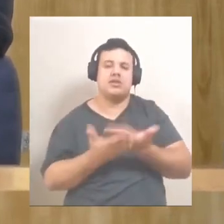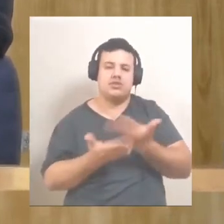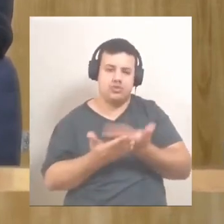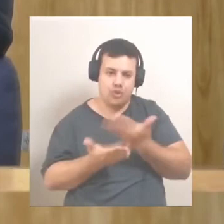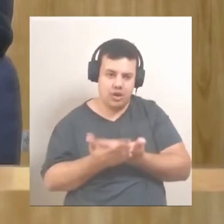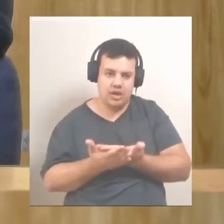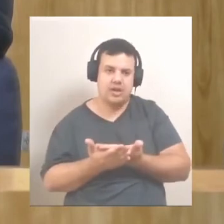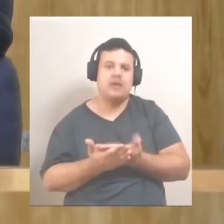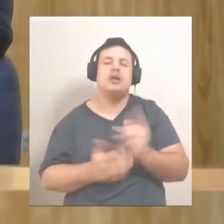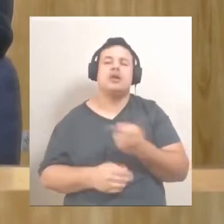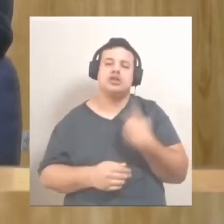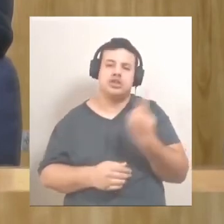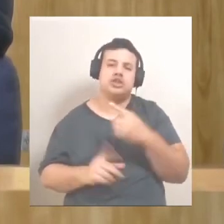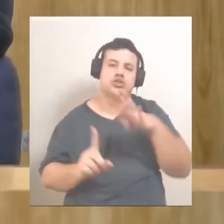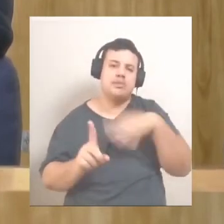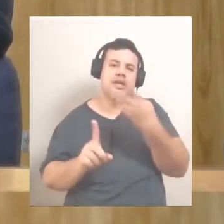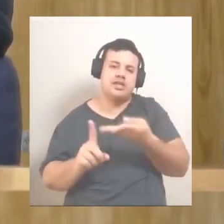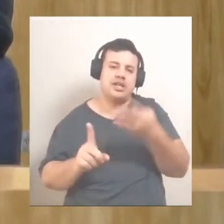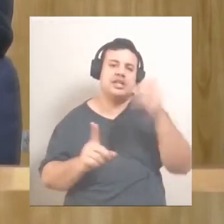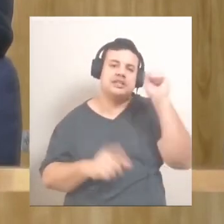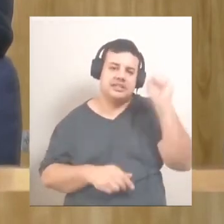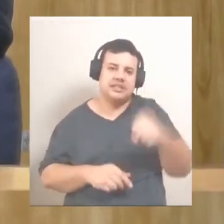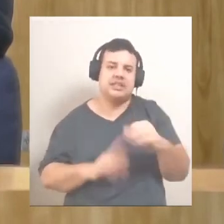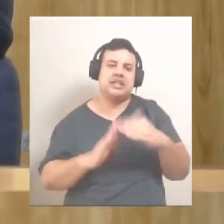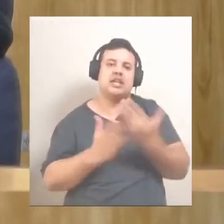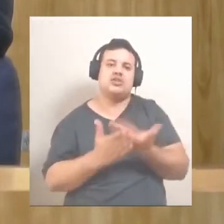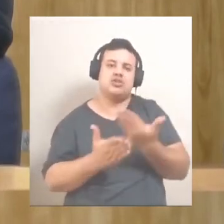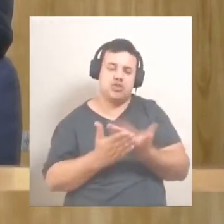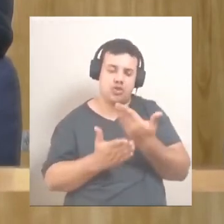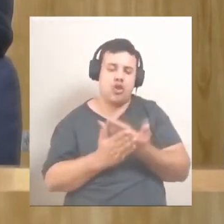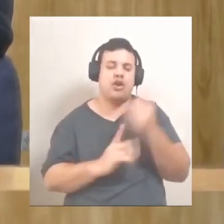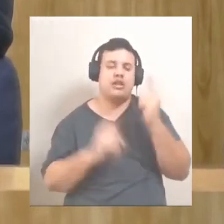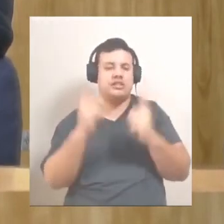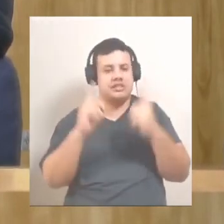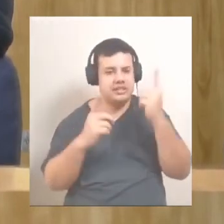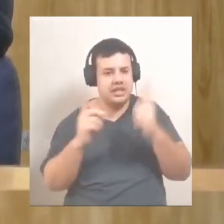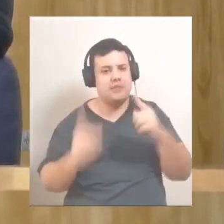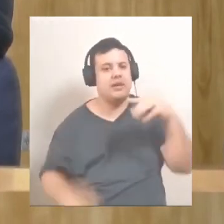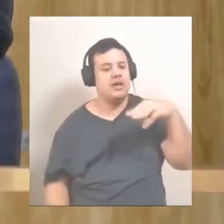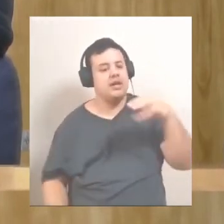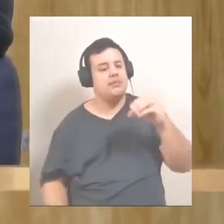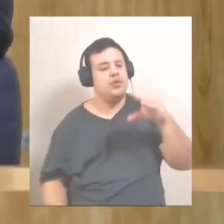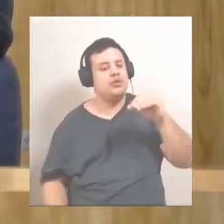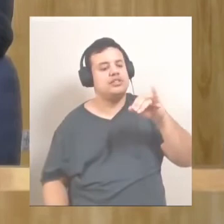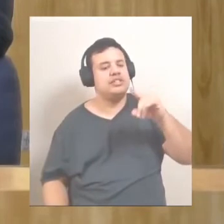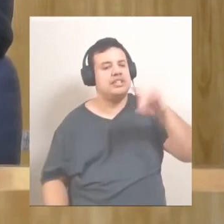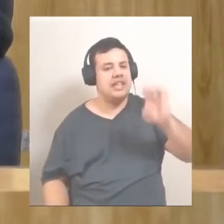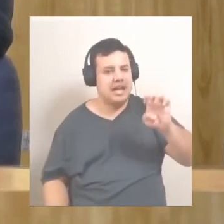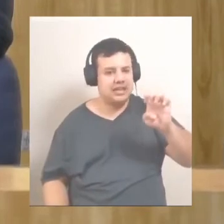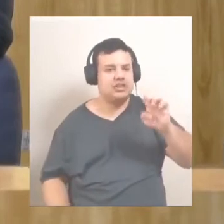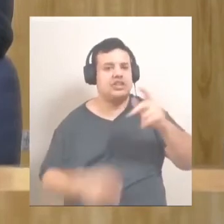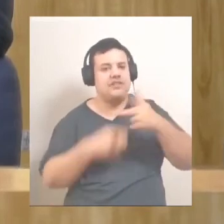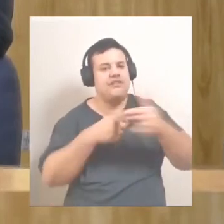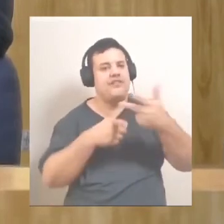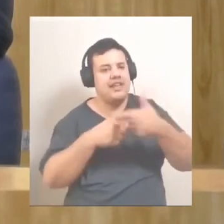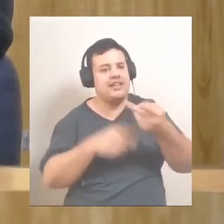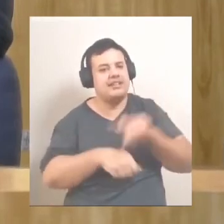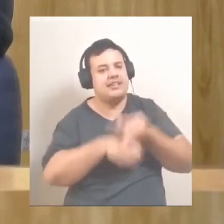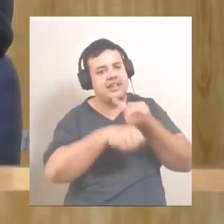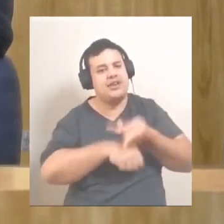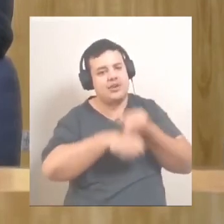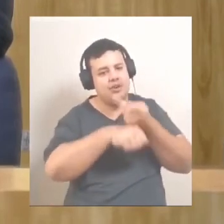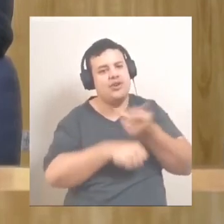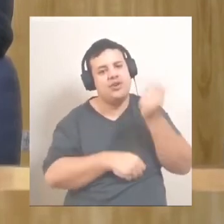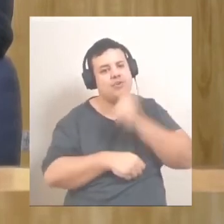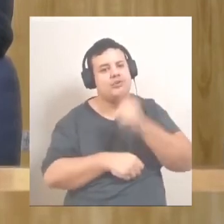gente homenageia, sim, a Escola de Samba Mocidade Alegre, por todas as conquistas que foram alcançando ao